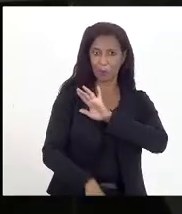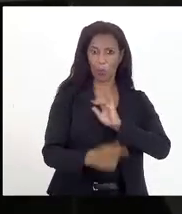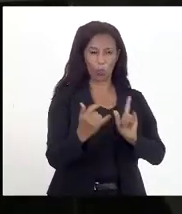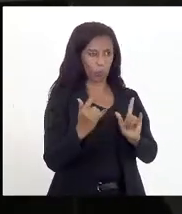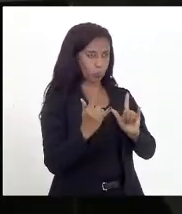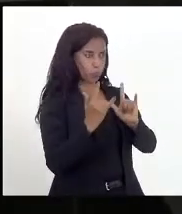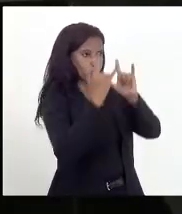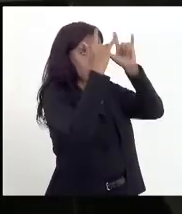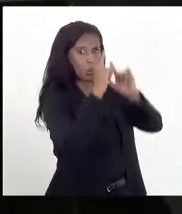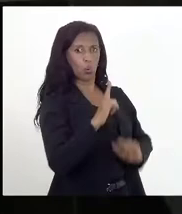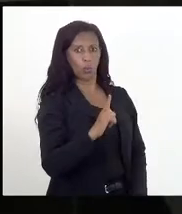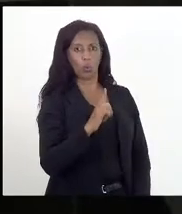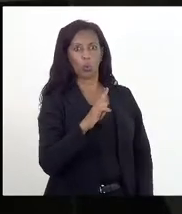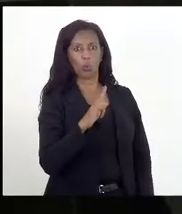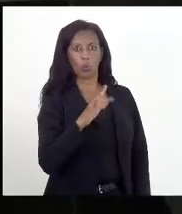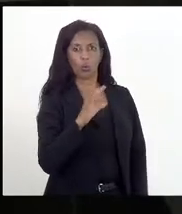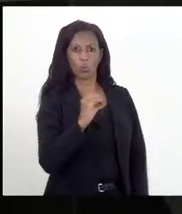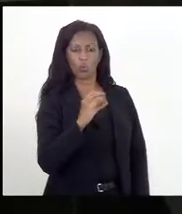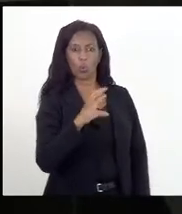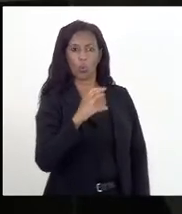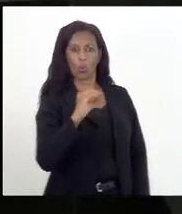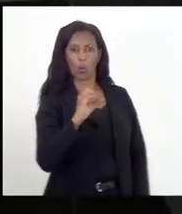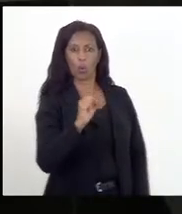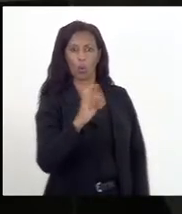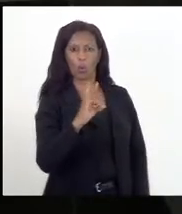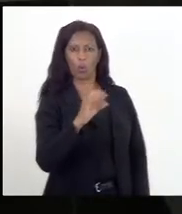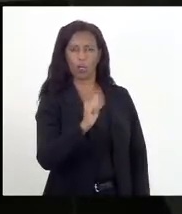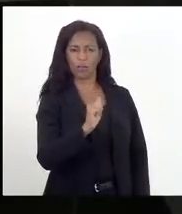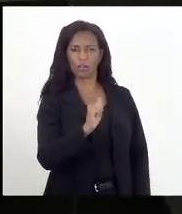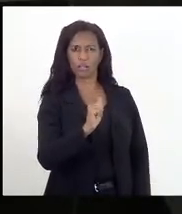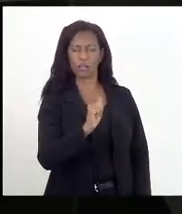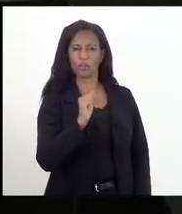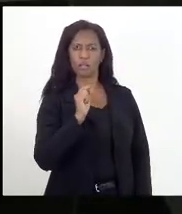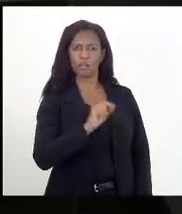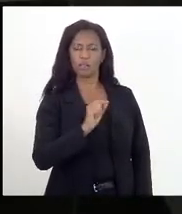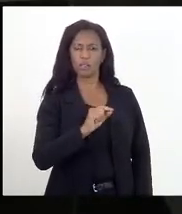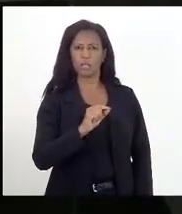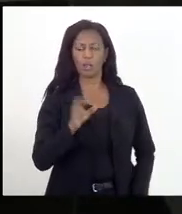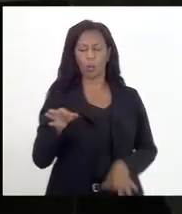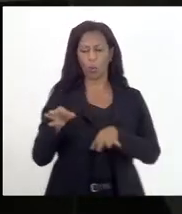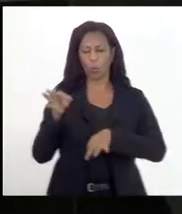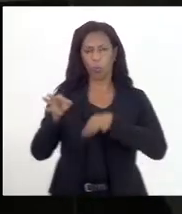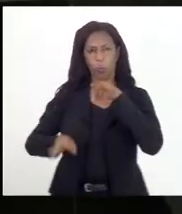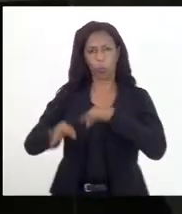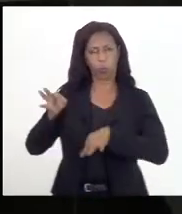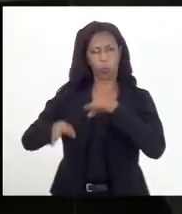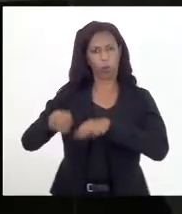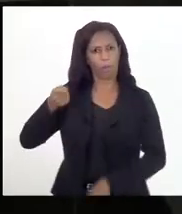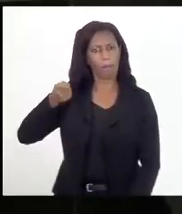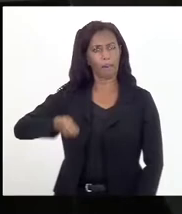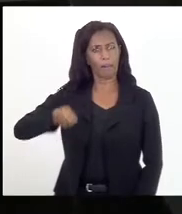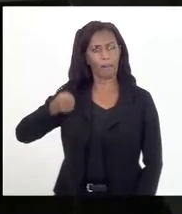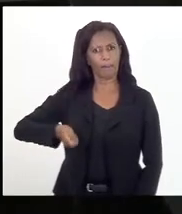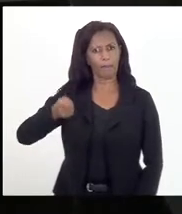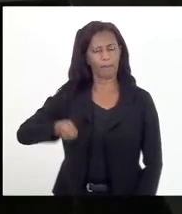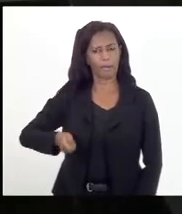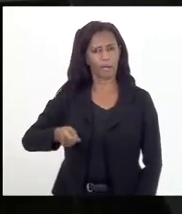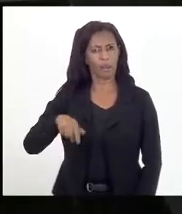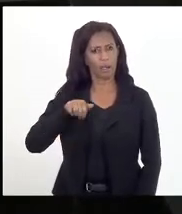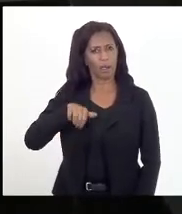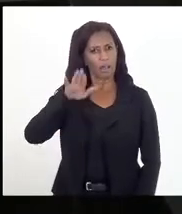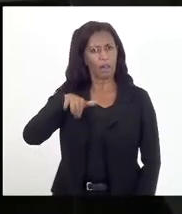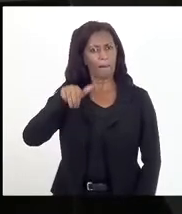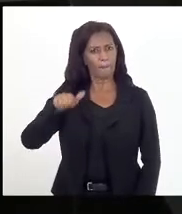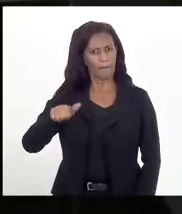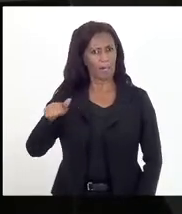edifício Lúcio Costa o que o Tribunal de Justiça Ah tá muito